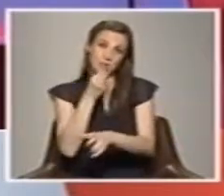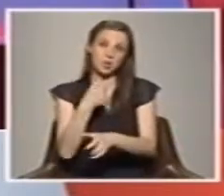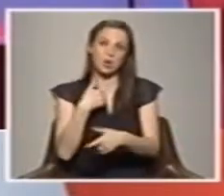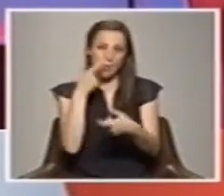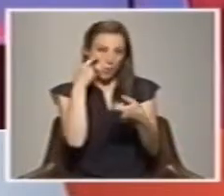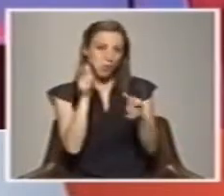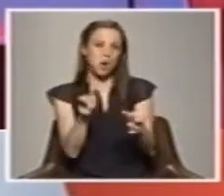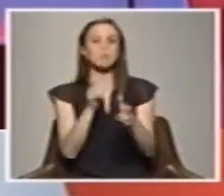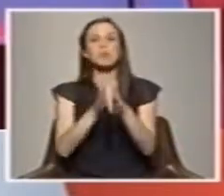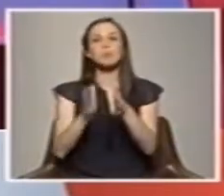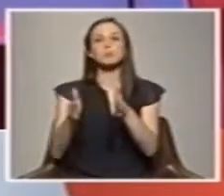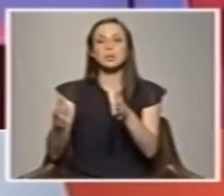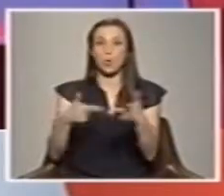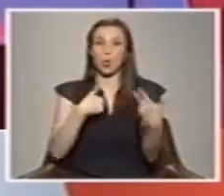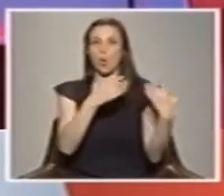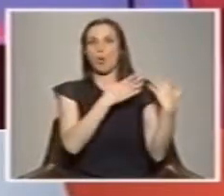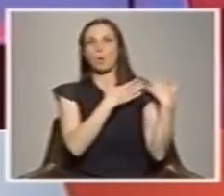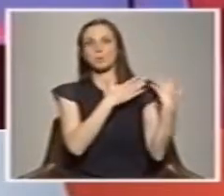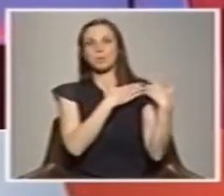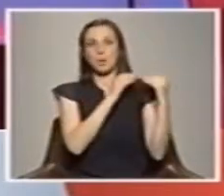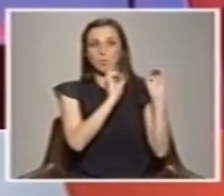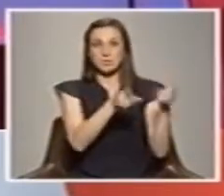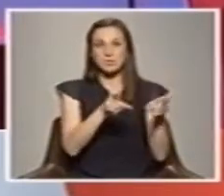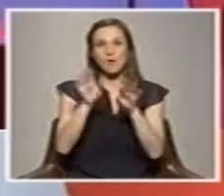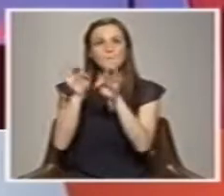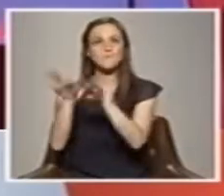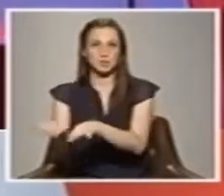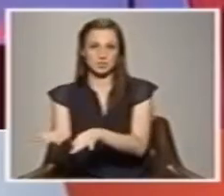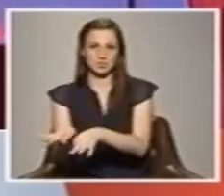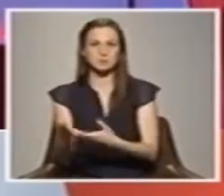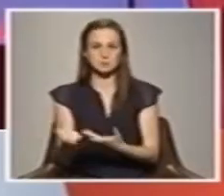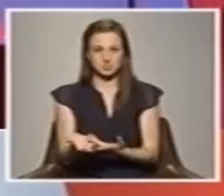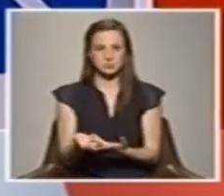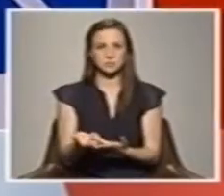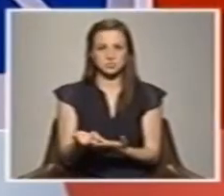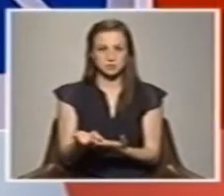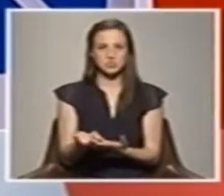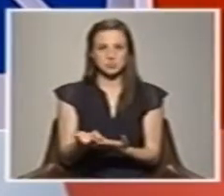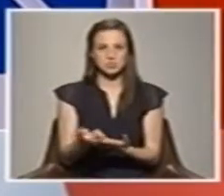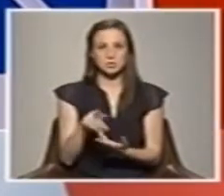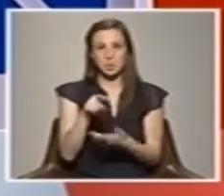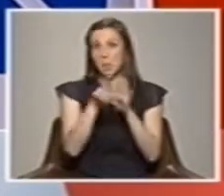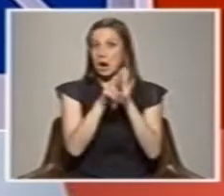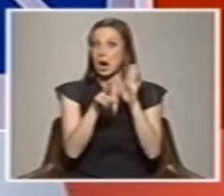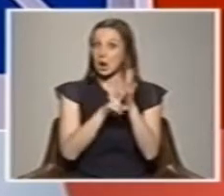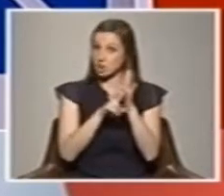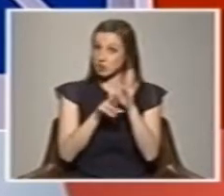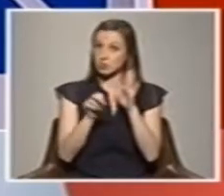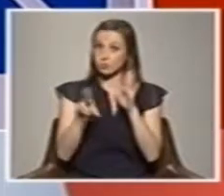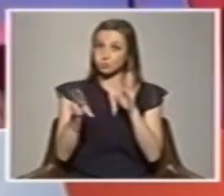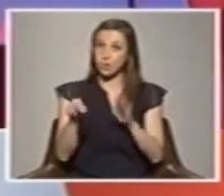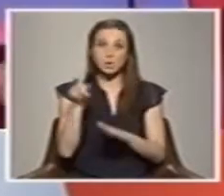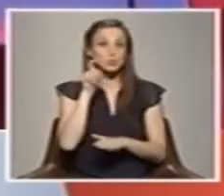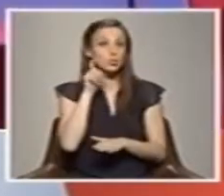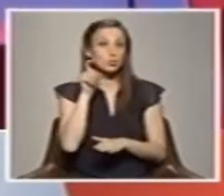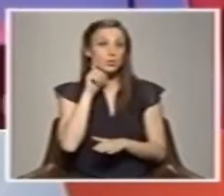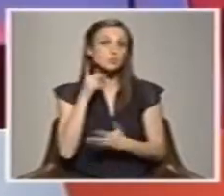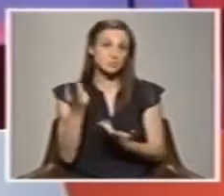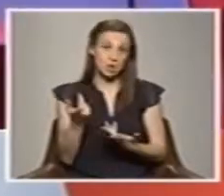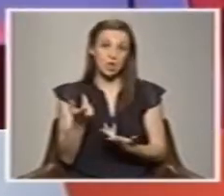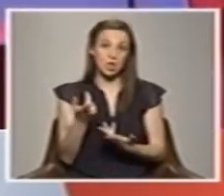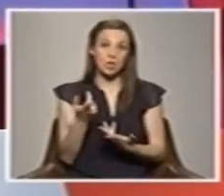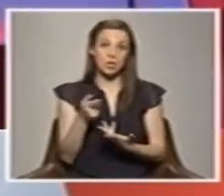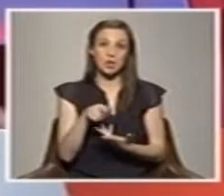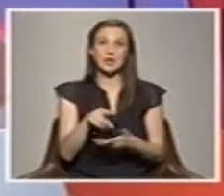somos responsáveis do início ao fim da cadeia, da boa... Por aqueles bens alimentares, e não é? Pelas suas regras de higiene e segurança que validámos com a ASAI,